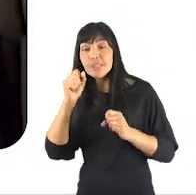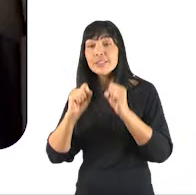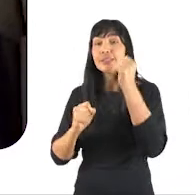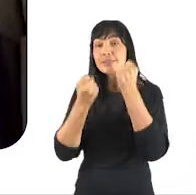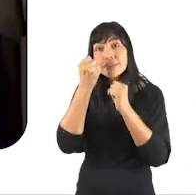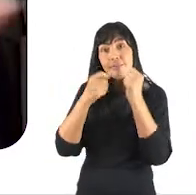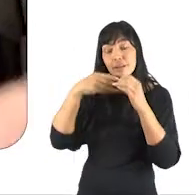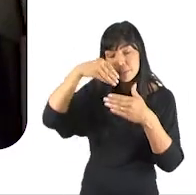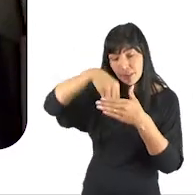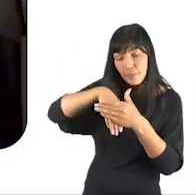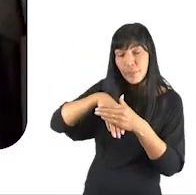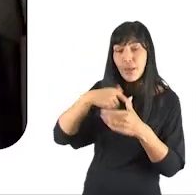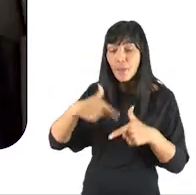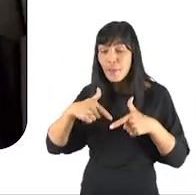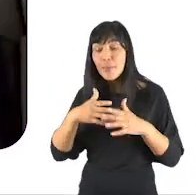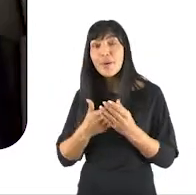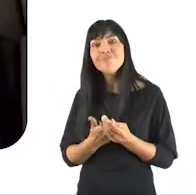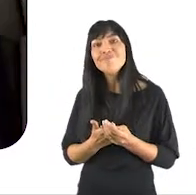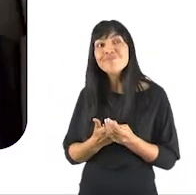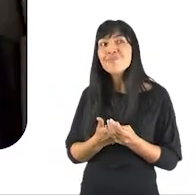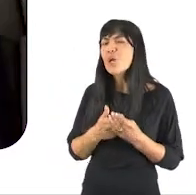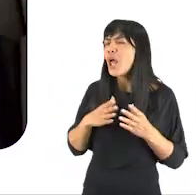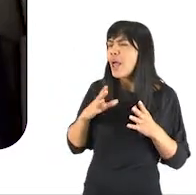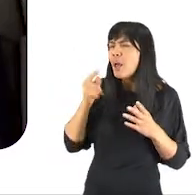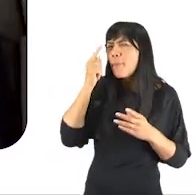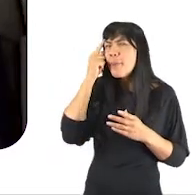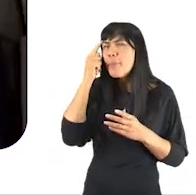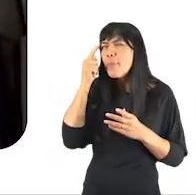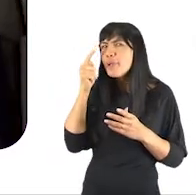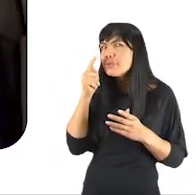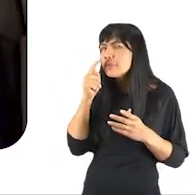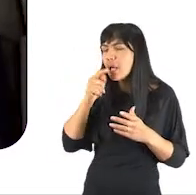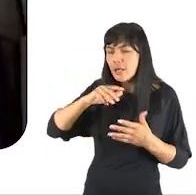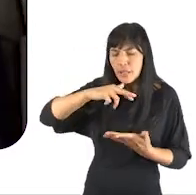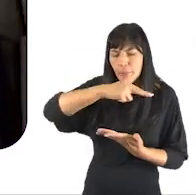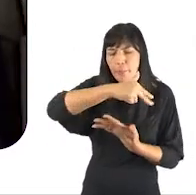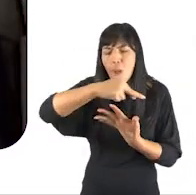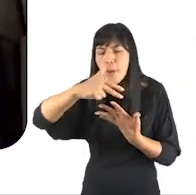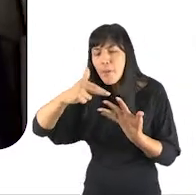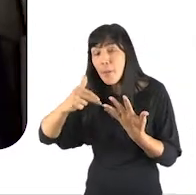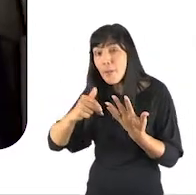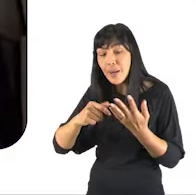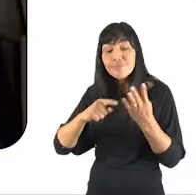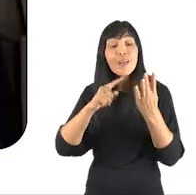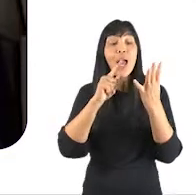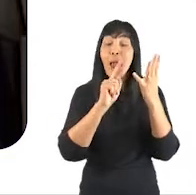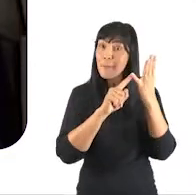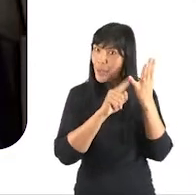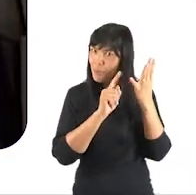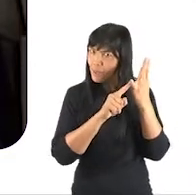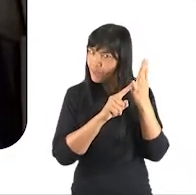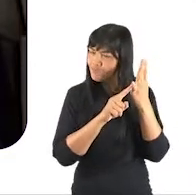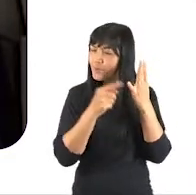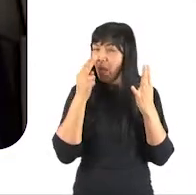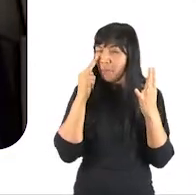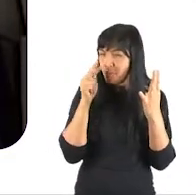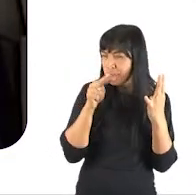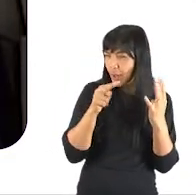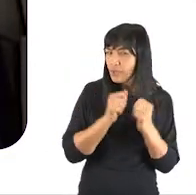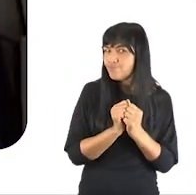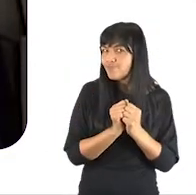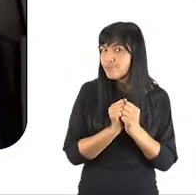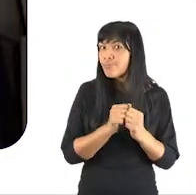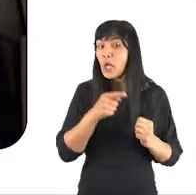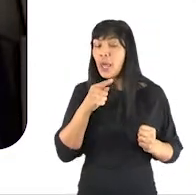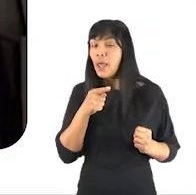dizia agora há pouco. Então, de pensar dela ser mais consciente. A quarta dimensão que a gente vê é